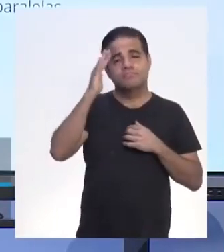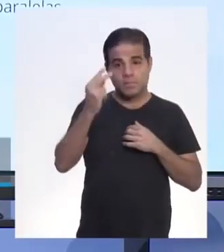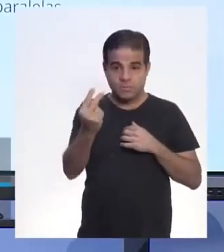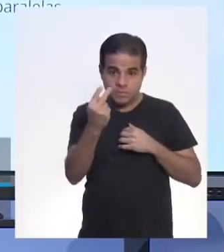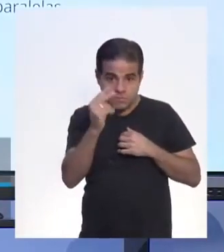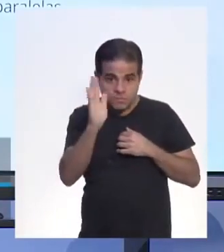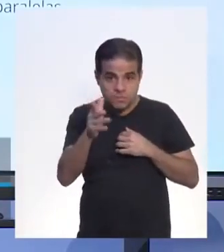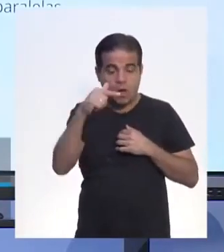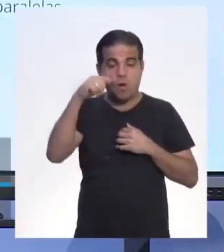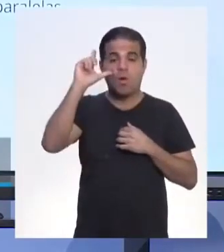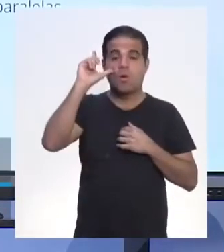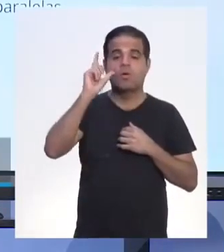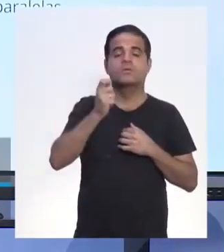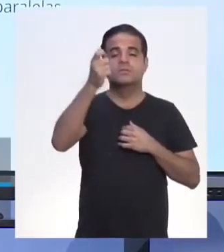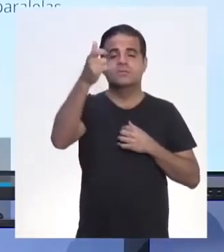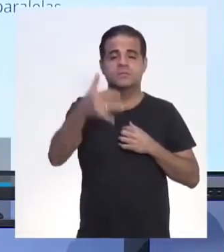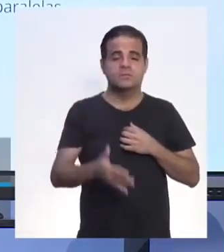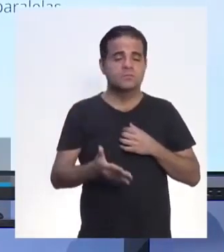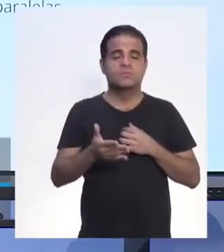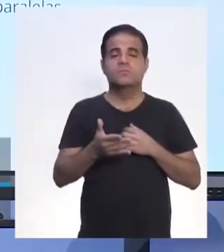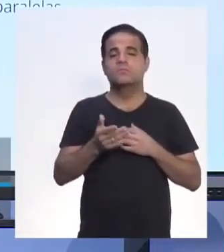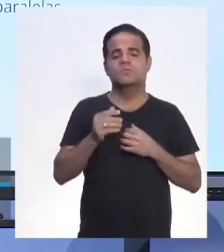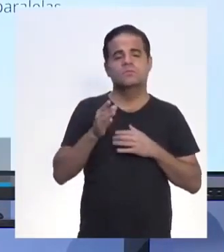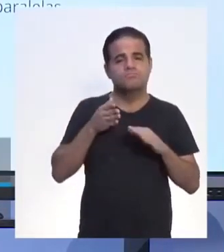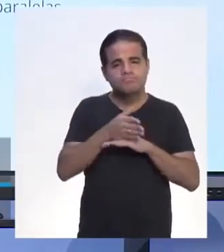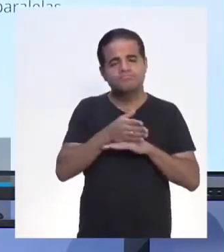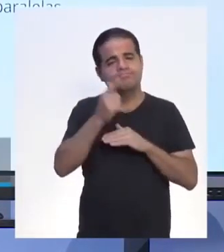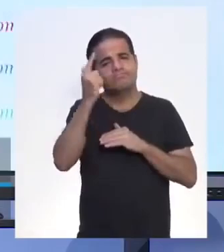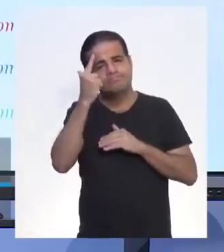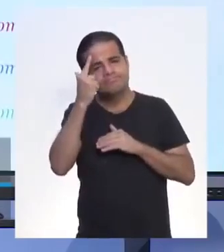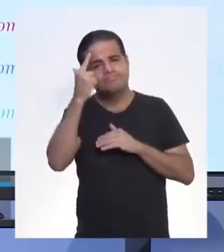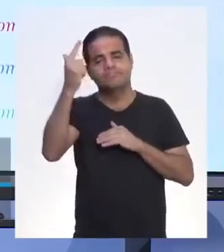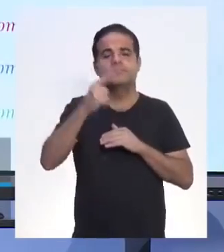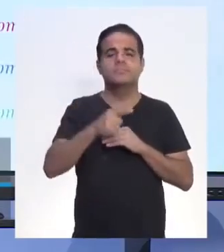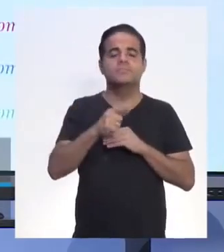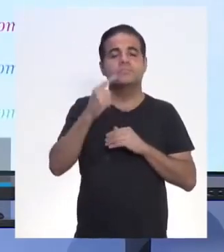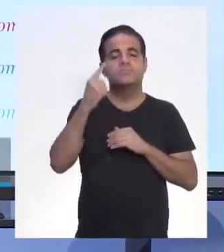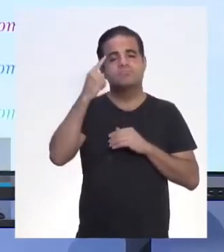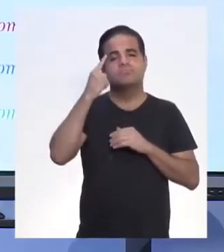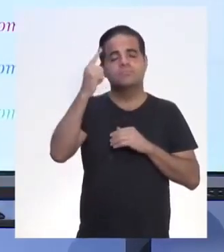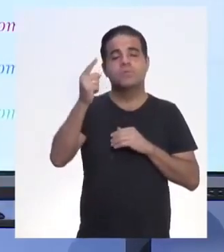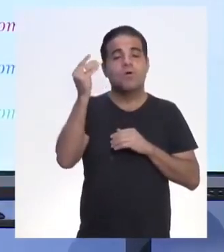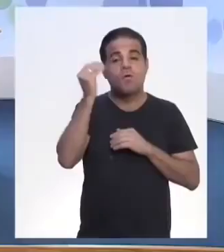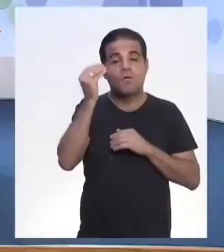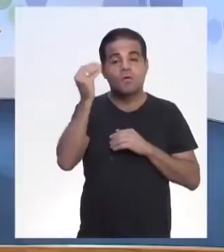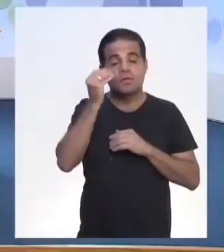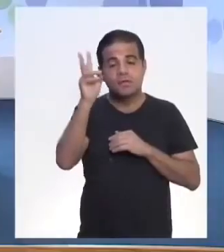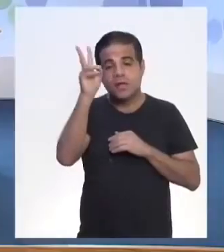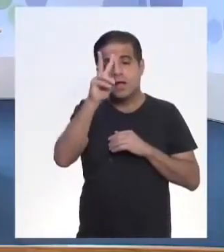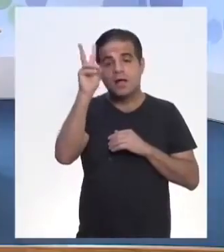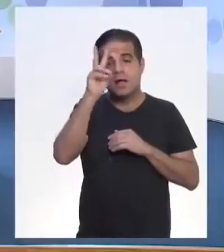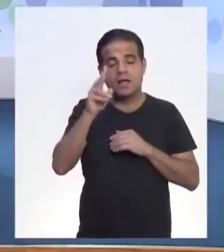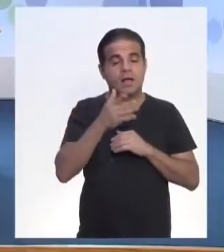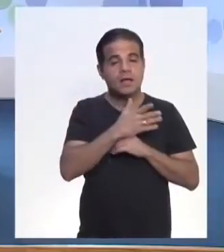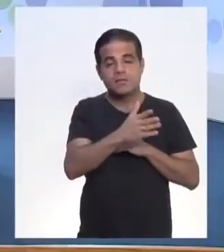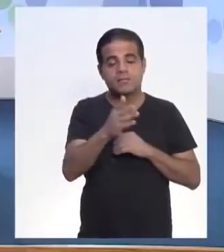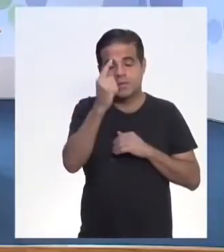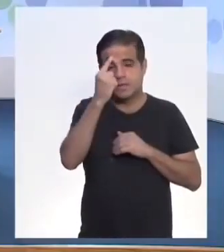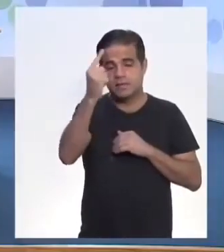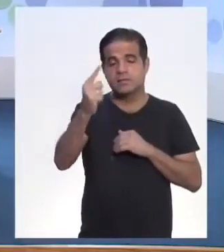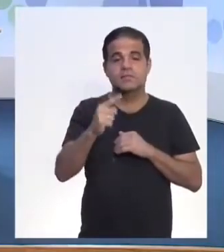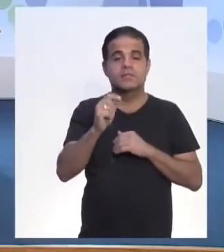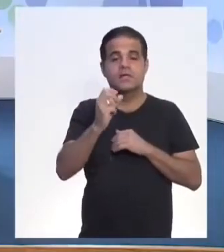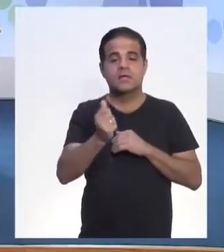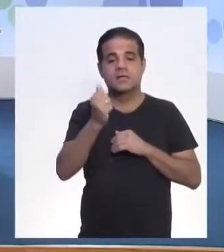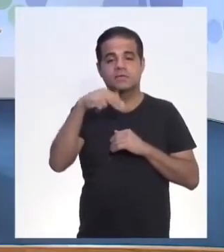viram um pouquinho ontem, que basicamente a gente vai por dedução. Essa dedução aí eu vou tentar relembrar um pouco a ideia de ângulos de